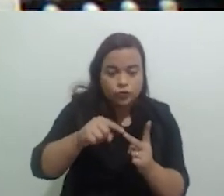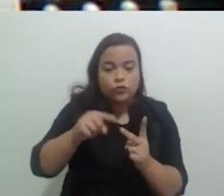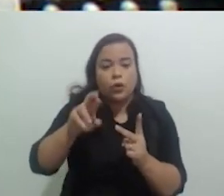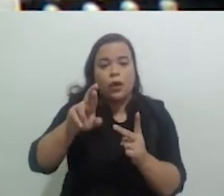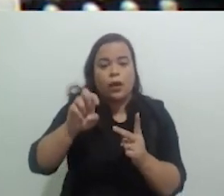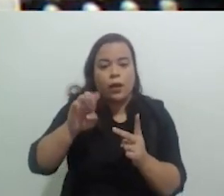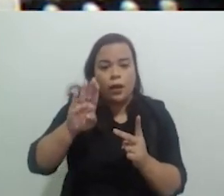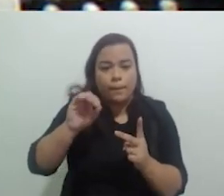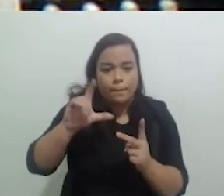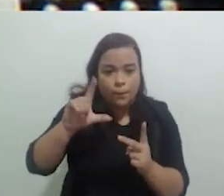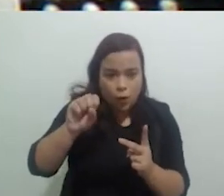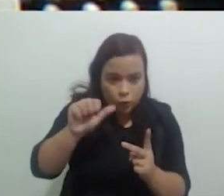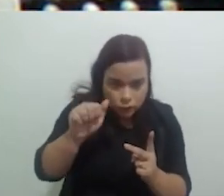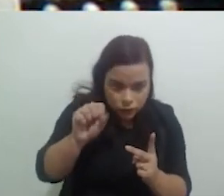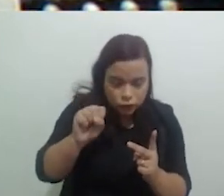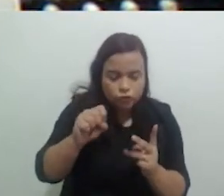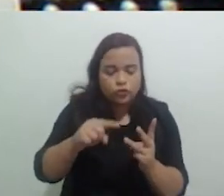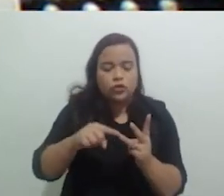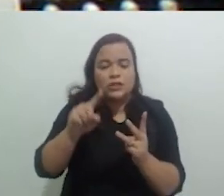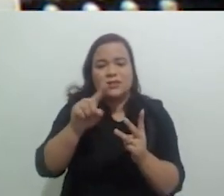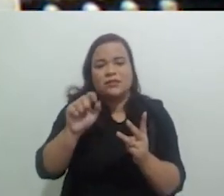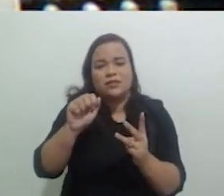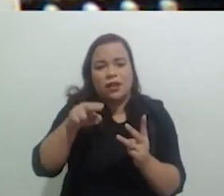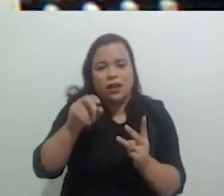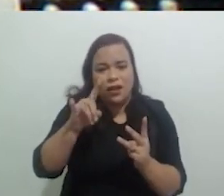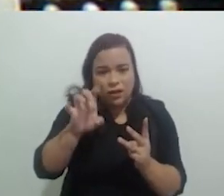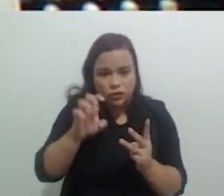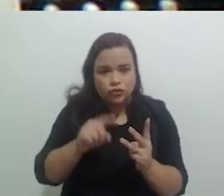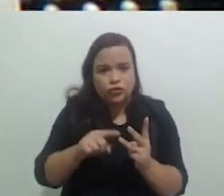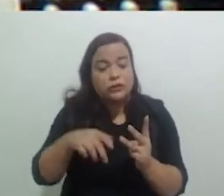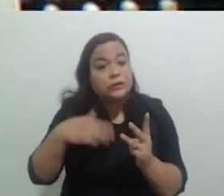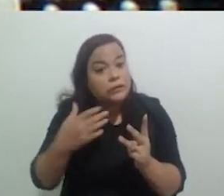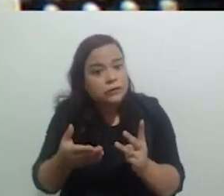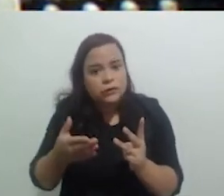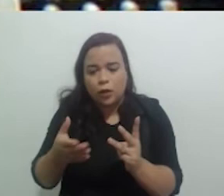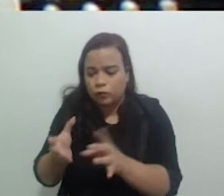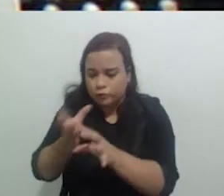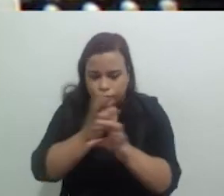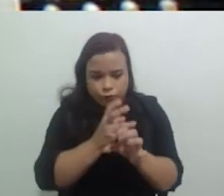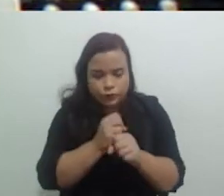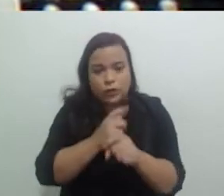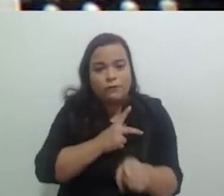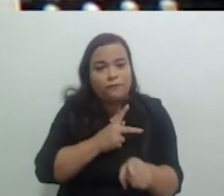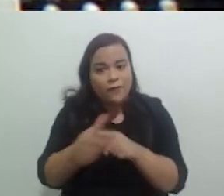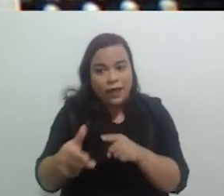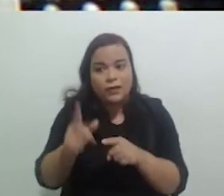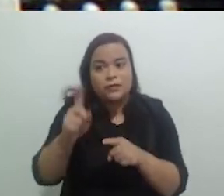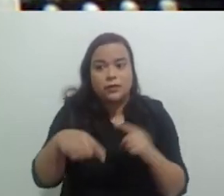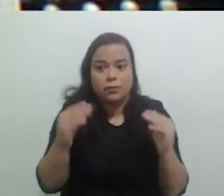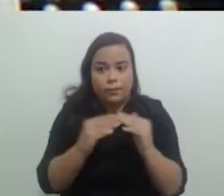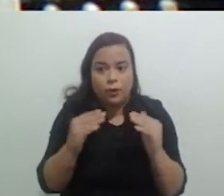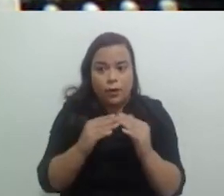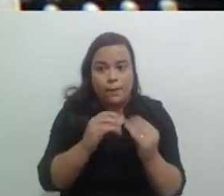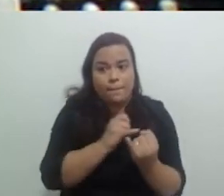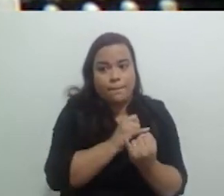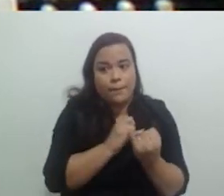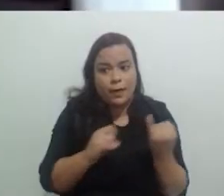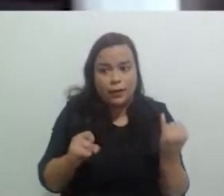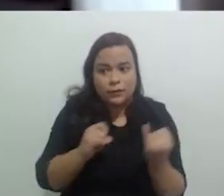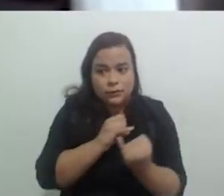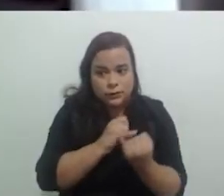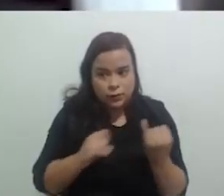Zeneide. Então, vence aqui a procedência parcial. O relator. E vamos encerrar esse negócio,